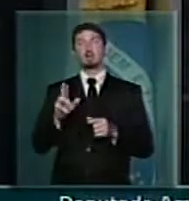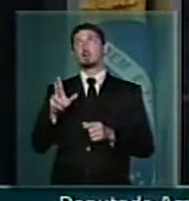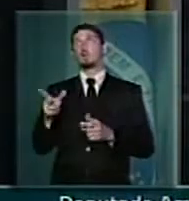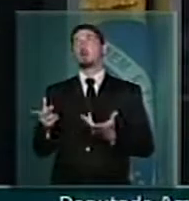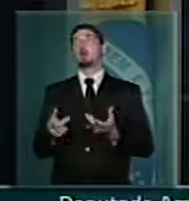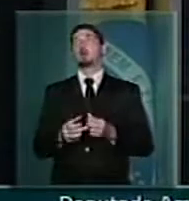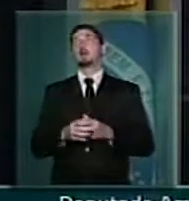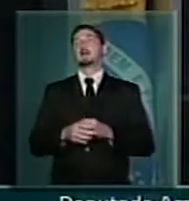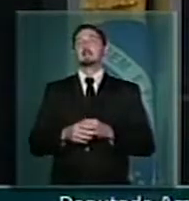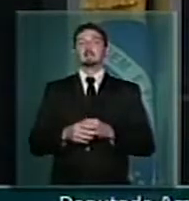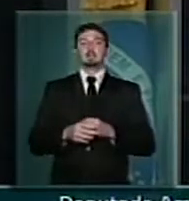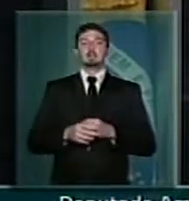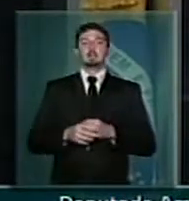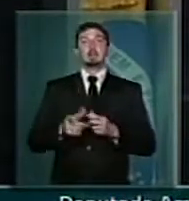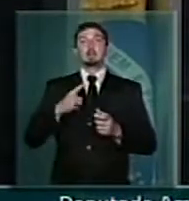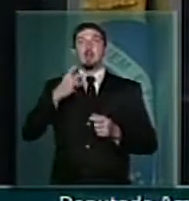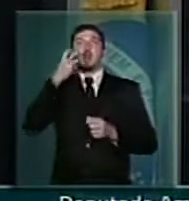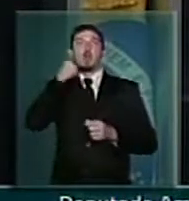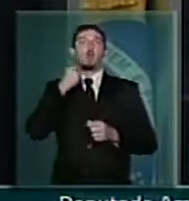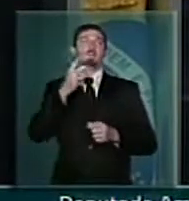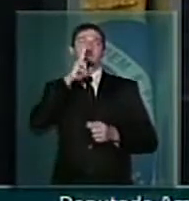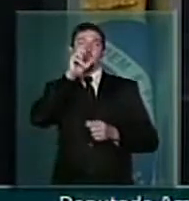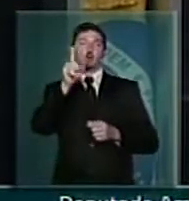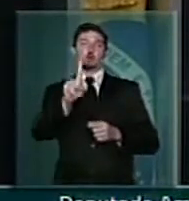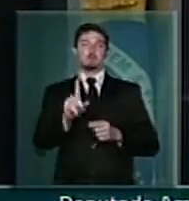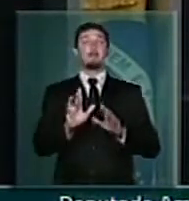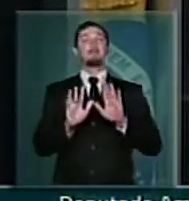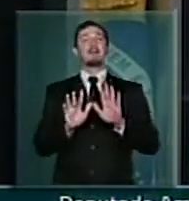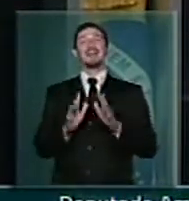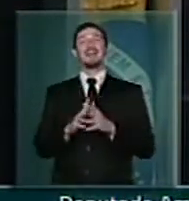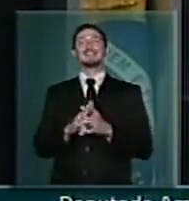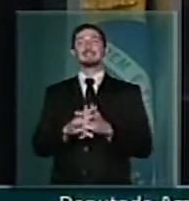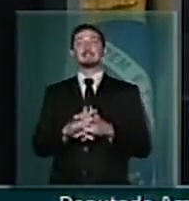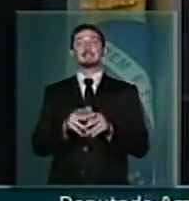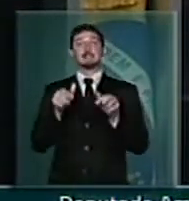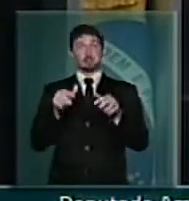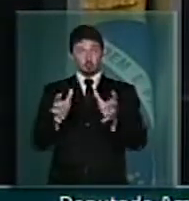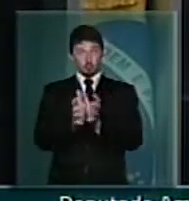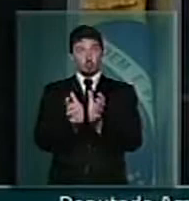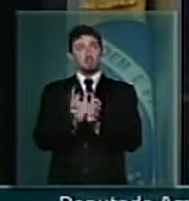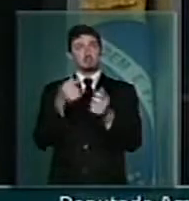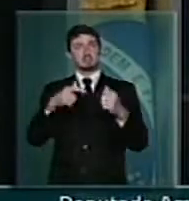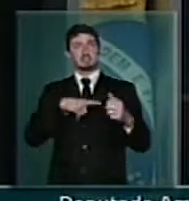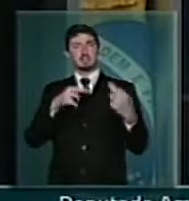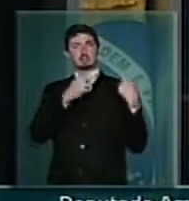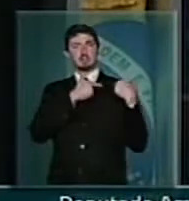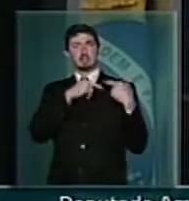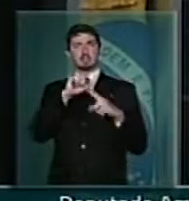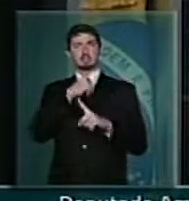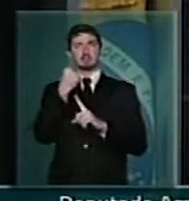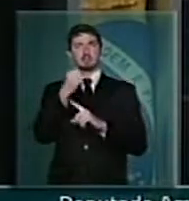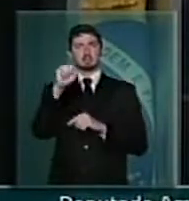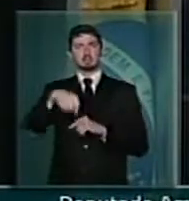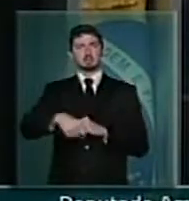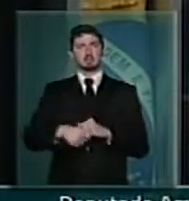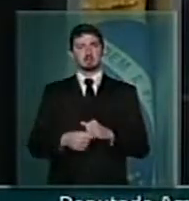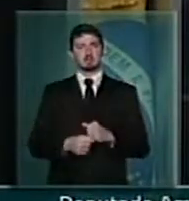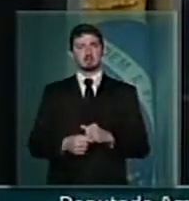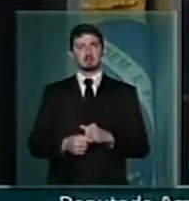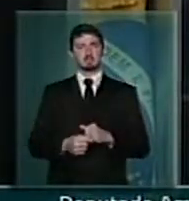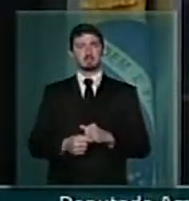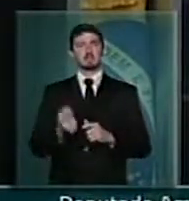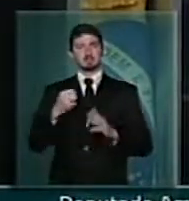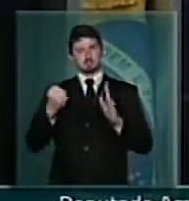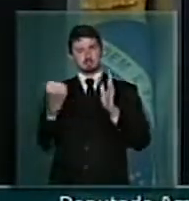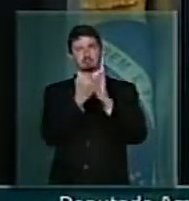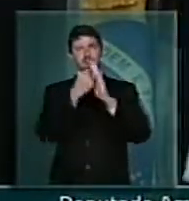são rentáveis financeiramente, mas esses setores têm que ter responsabilidade social. Tem que ser taxado em